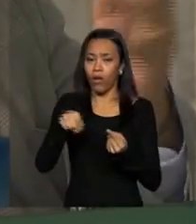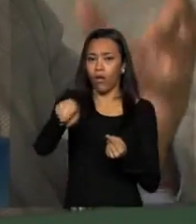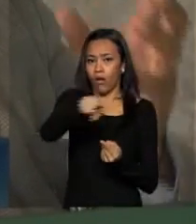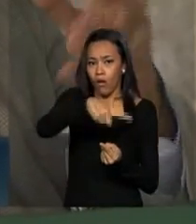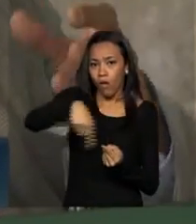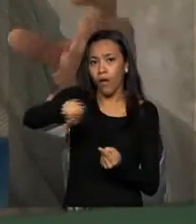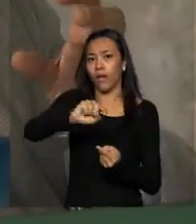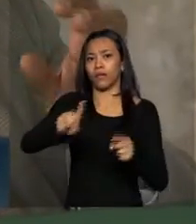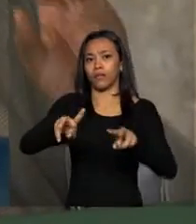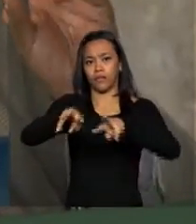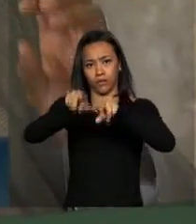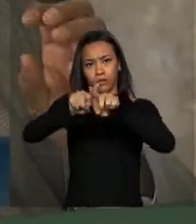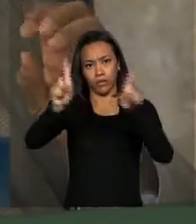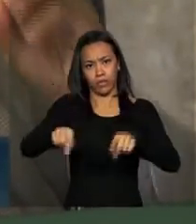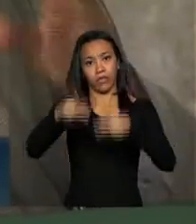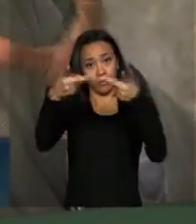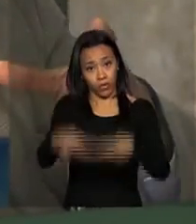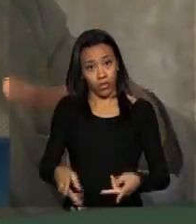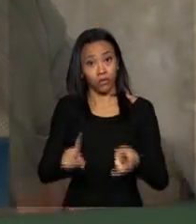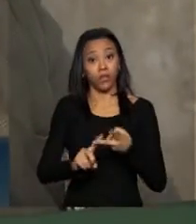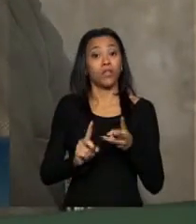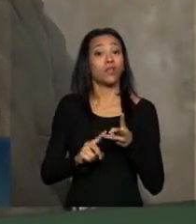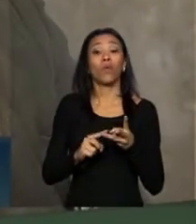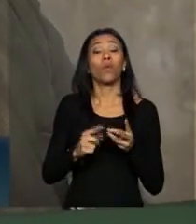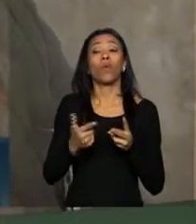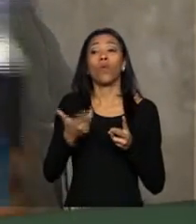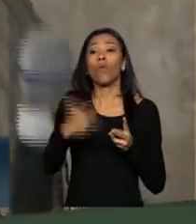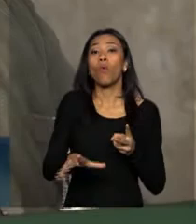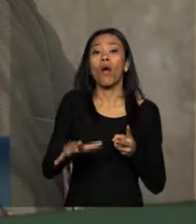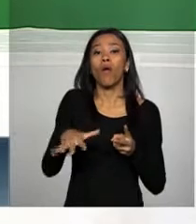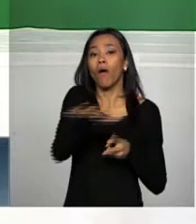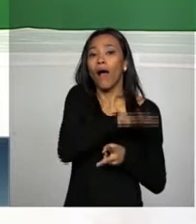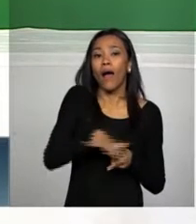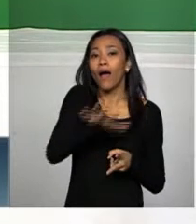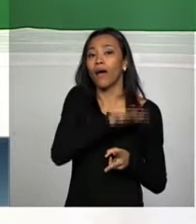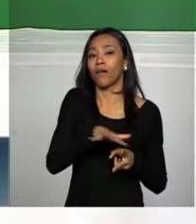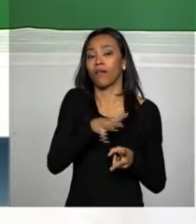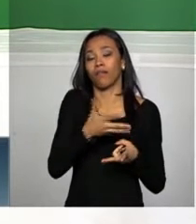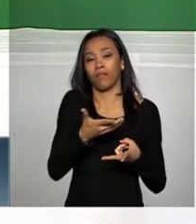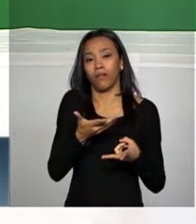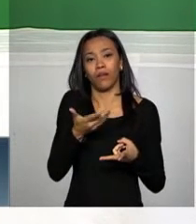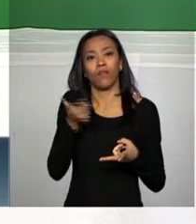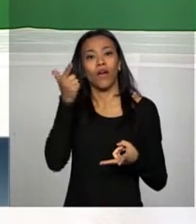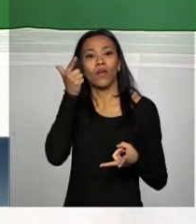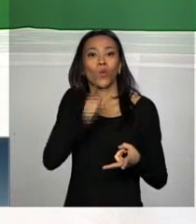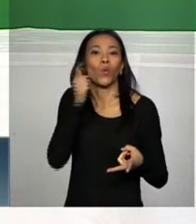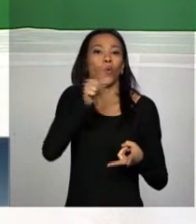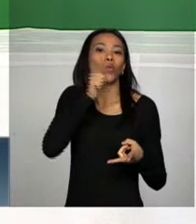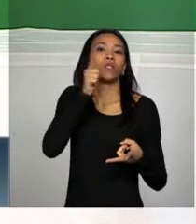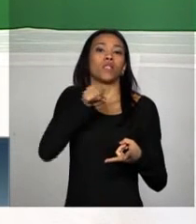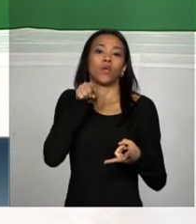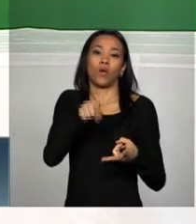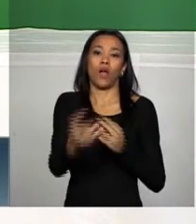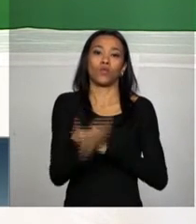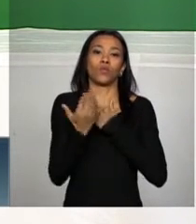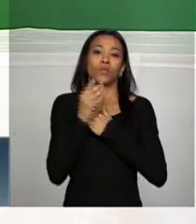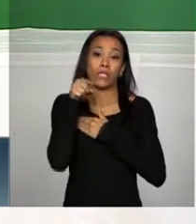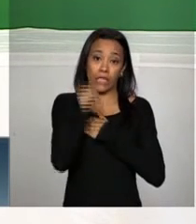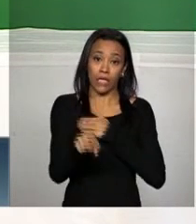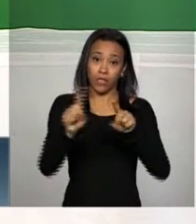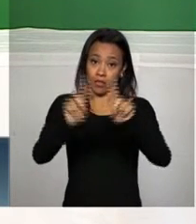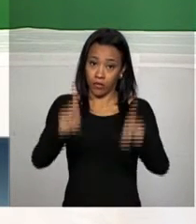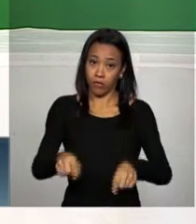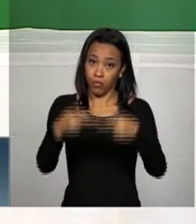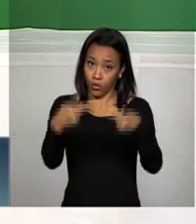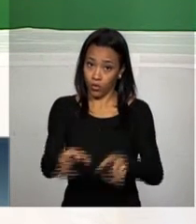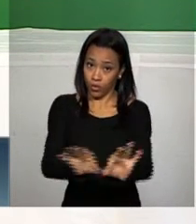são os setores que o senhor acredita que poderão ganhar mais com isso lá? Veja, a primeira questão é o seguinte, nós fizemos reuniões com a